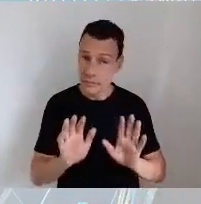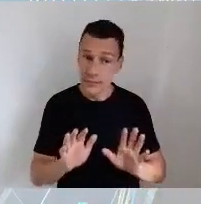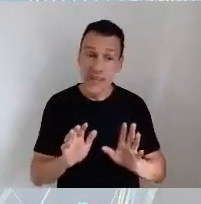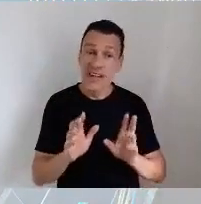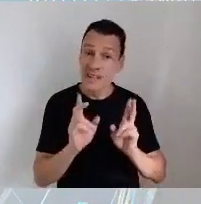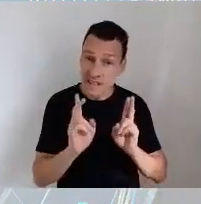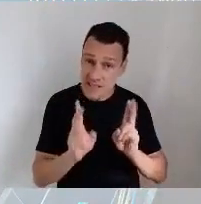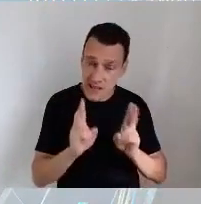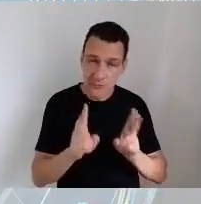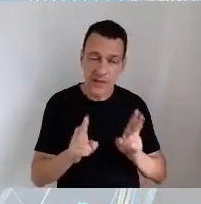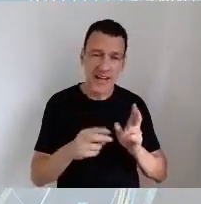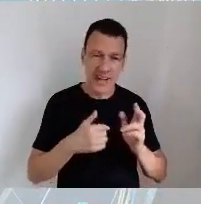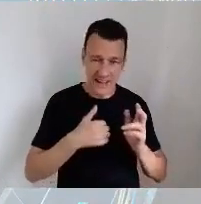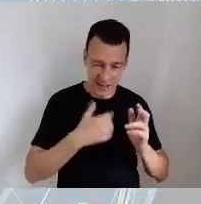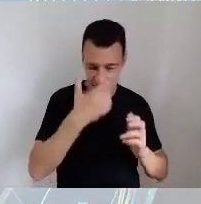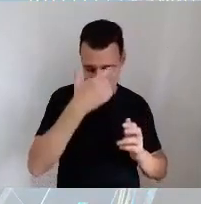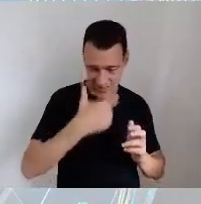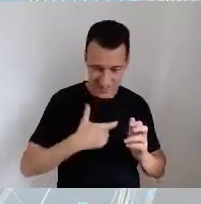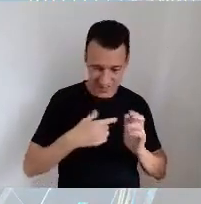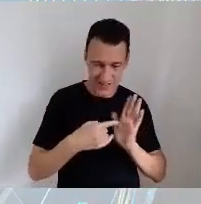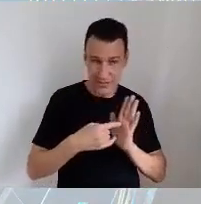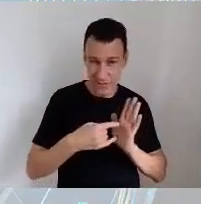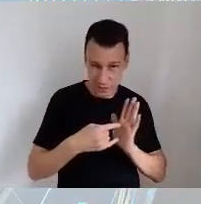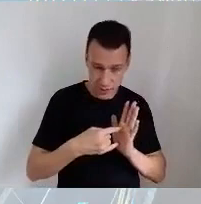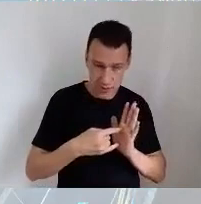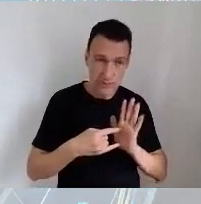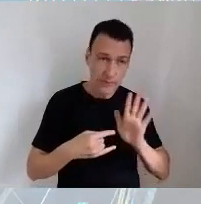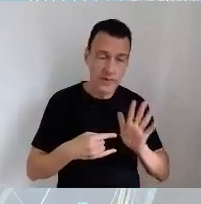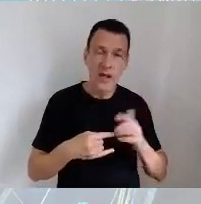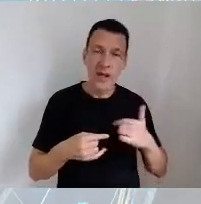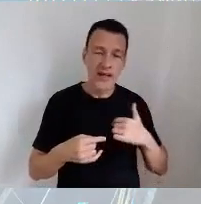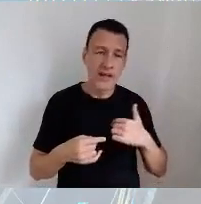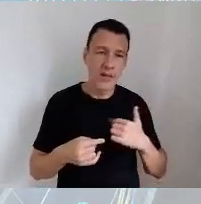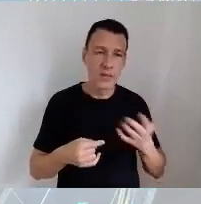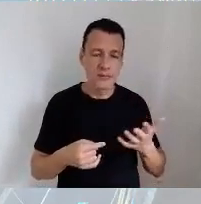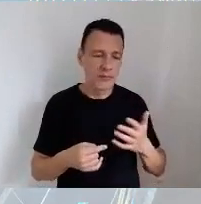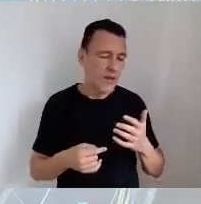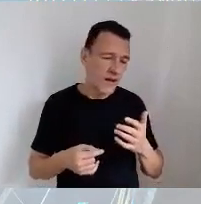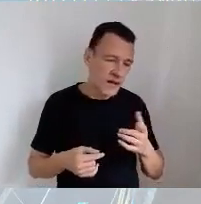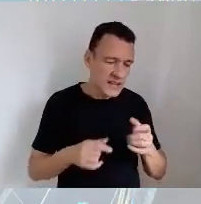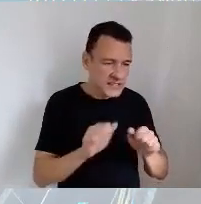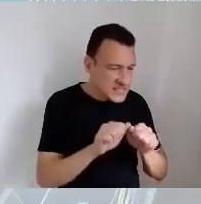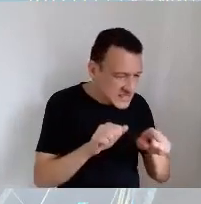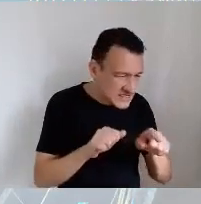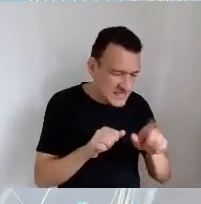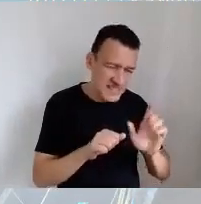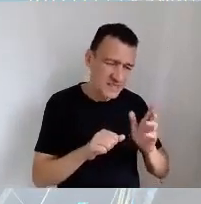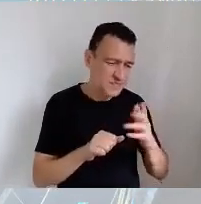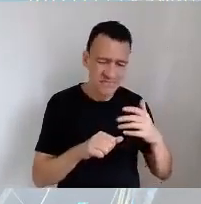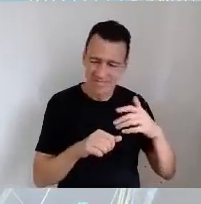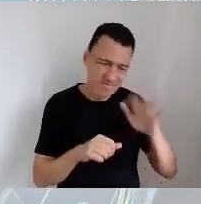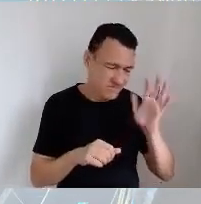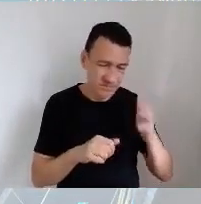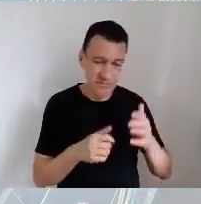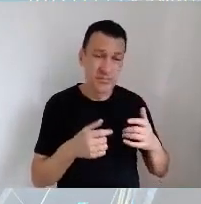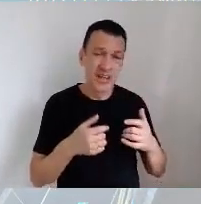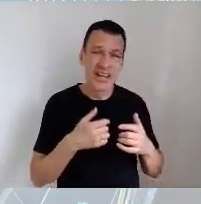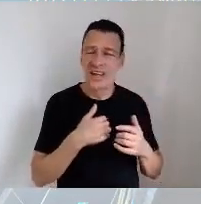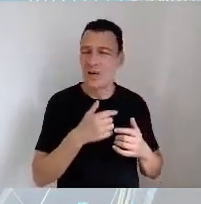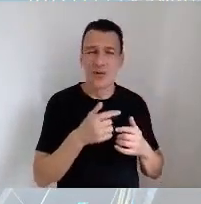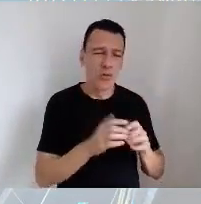toma a decisão de abrir mão de alguma coisa para poder reduzir o custo para desenvolver pegando o custo para